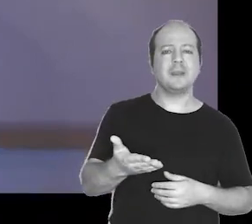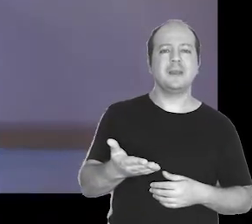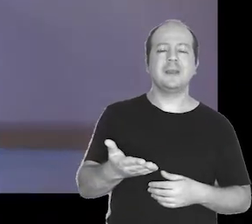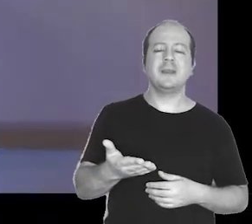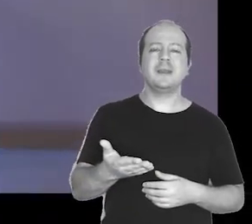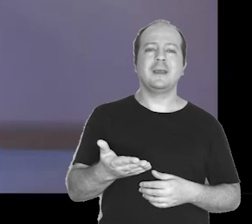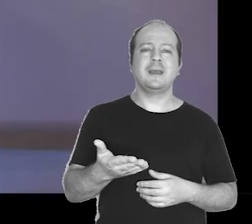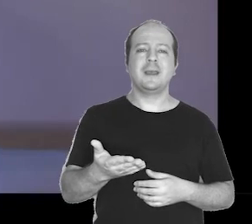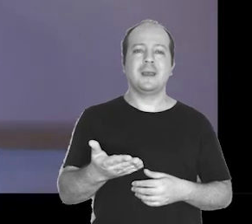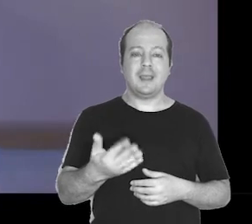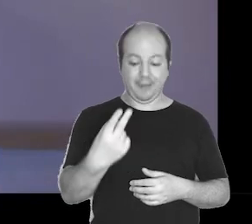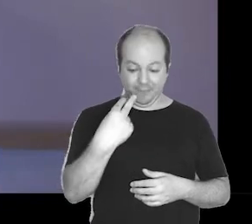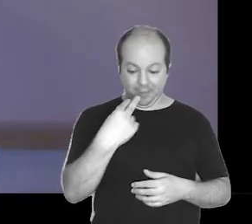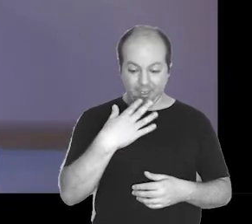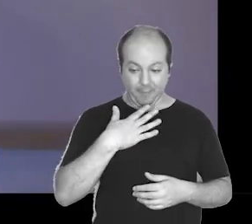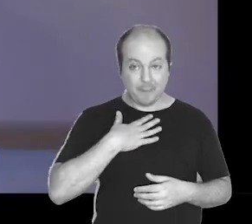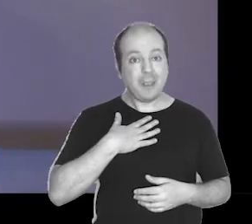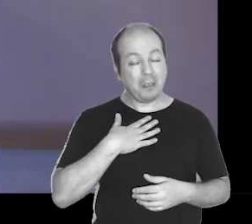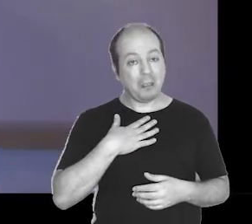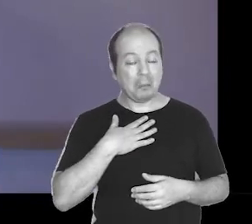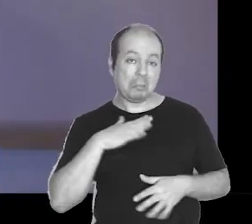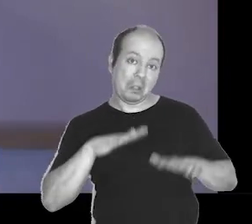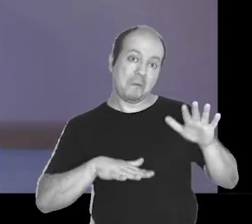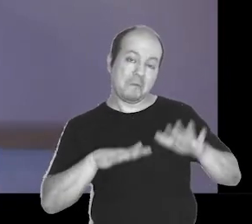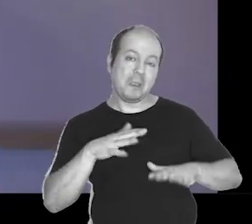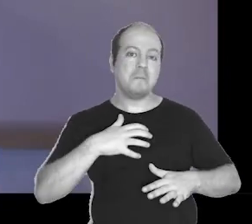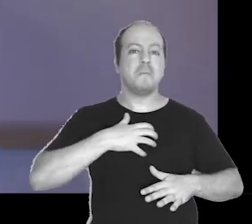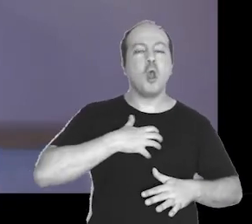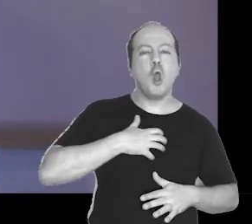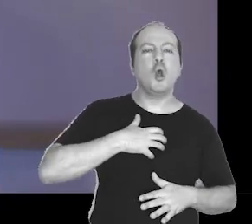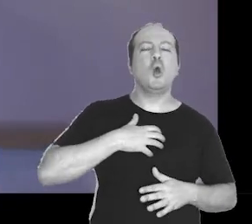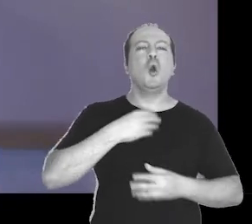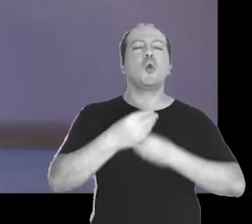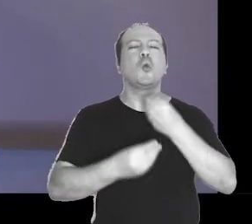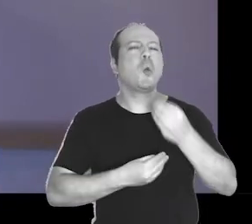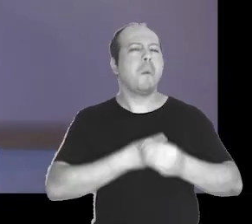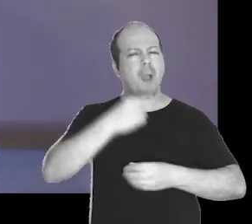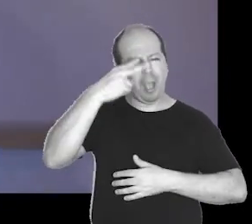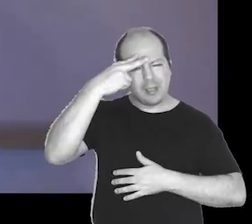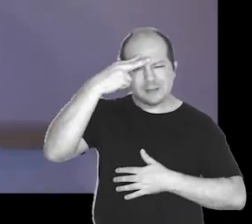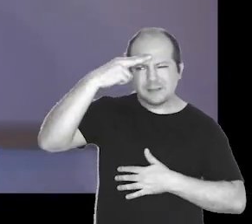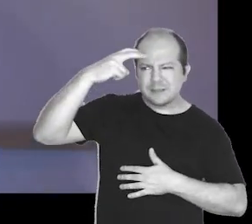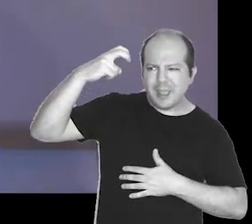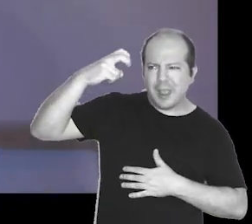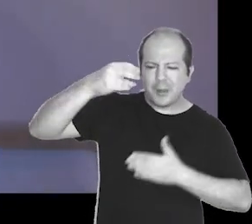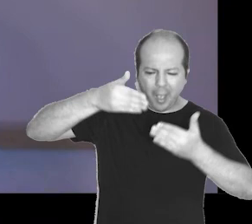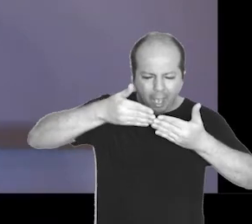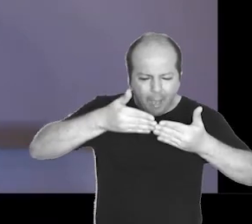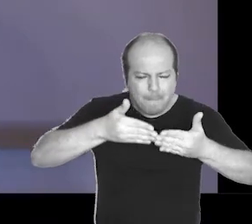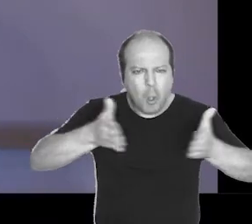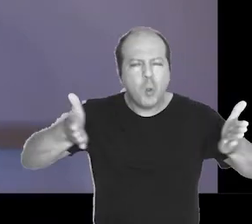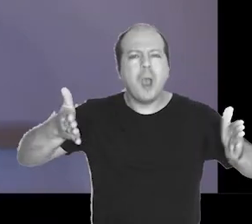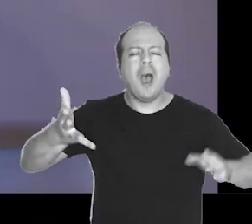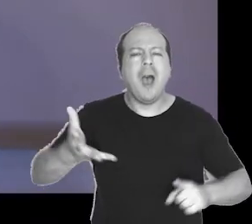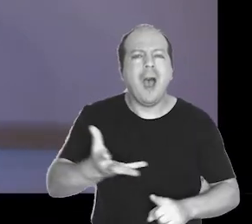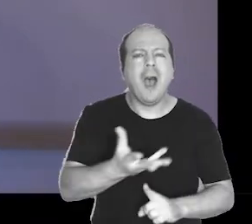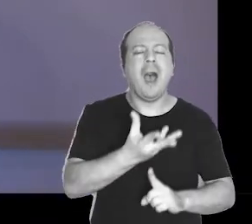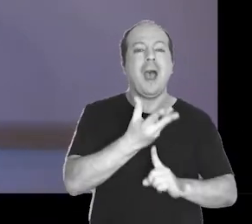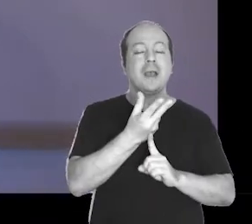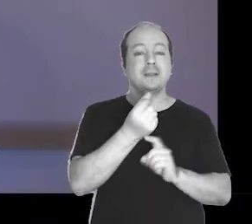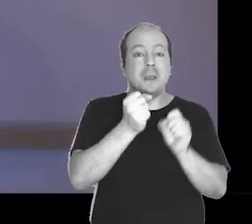Me ver a mim, de certo modo, por meio do gênio que abriu caminho nas artes para